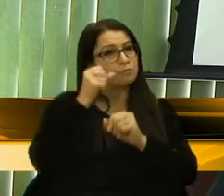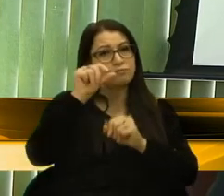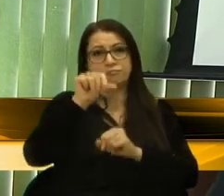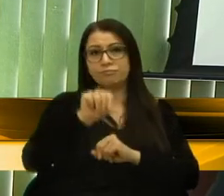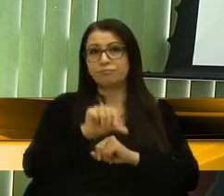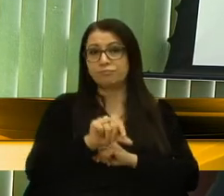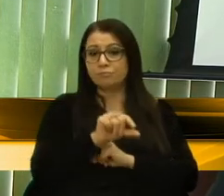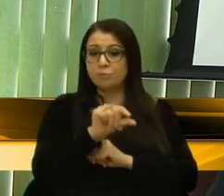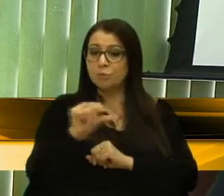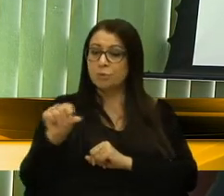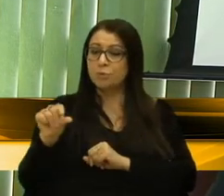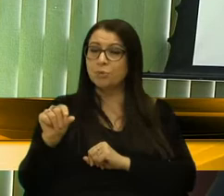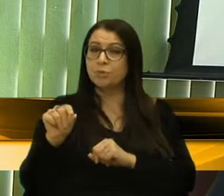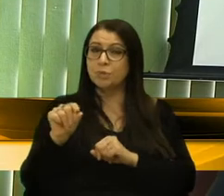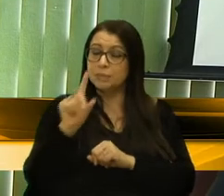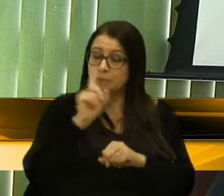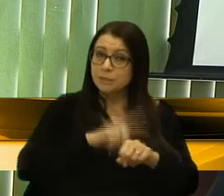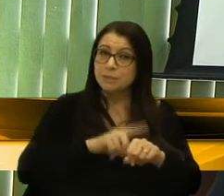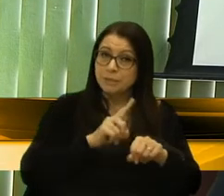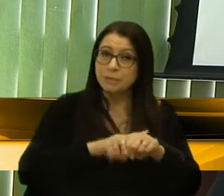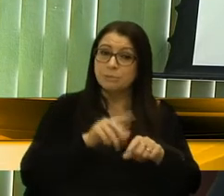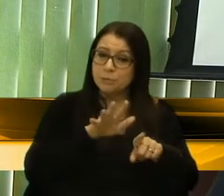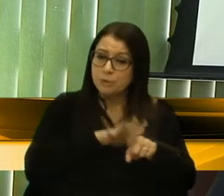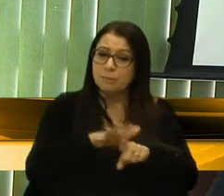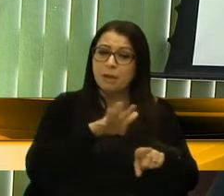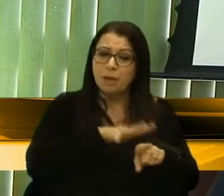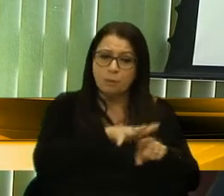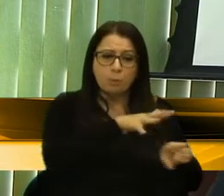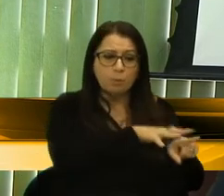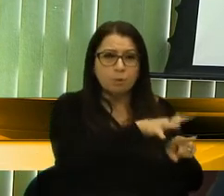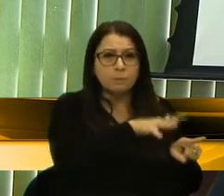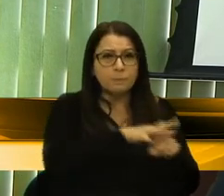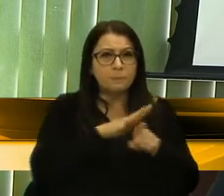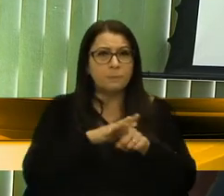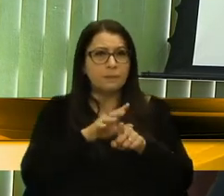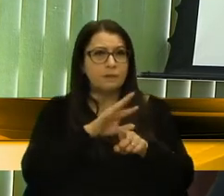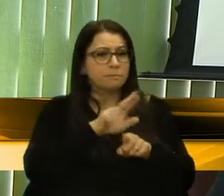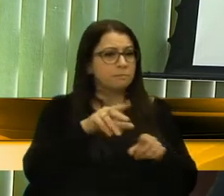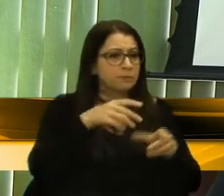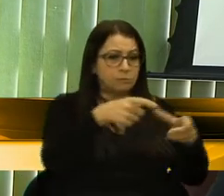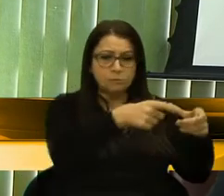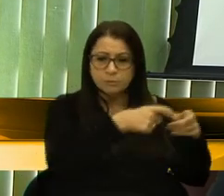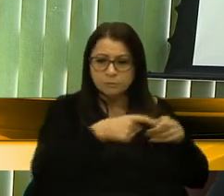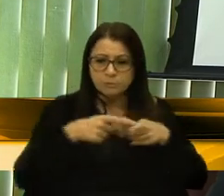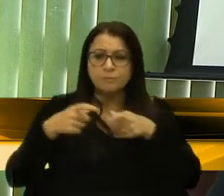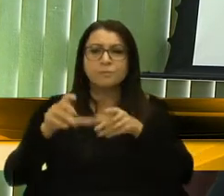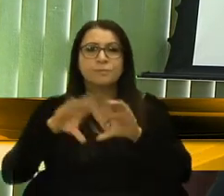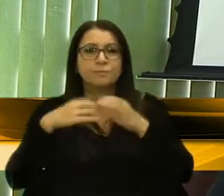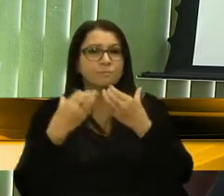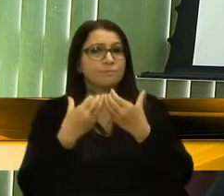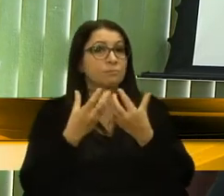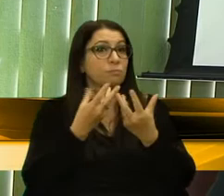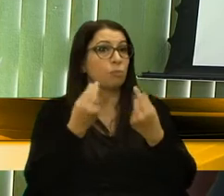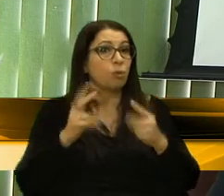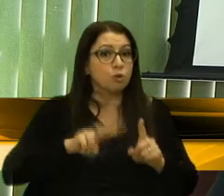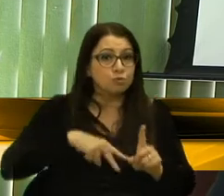mesmo período, demandas de diversos setores da comunidade se multiplicam.